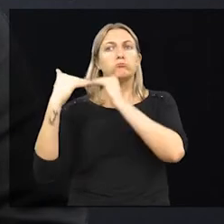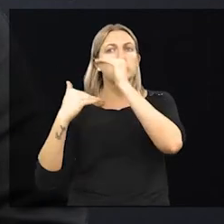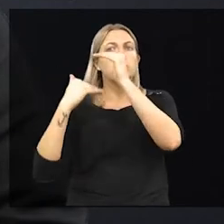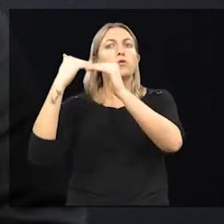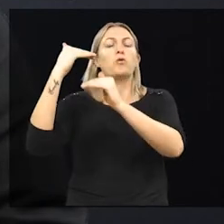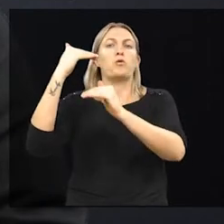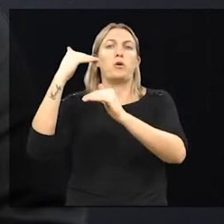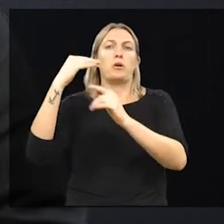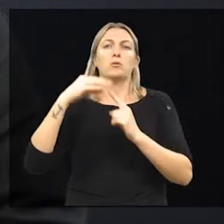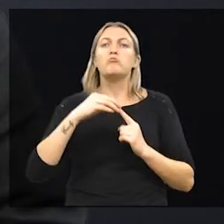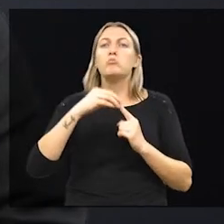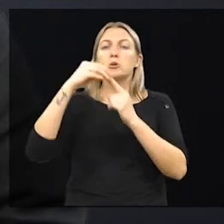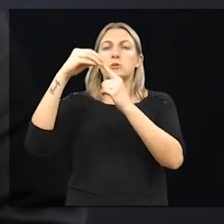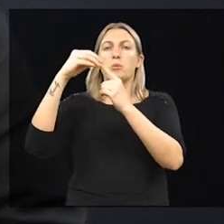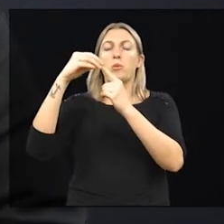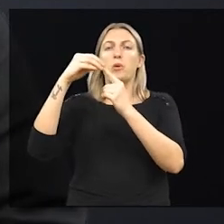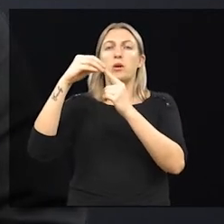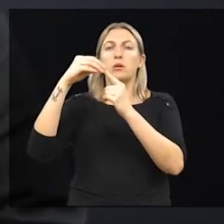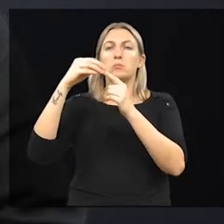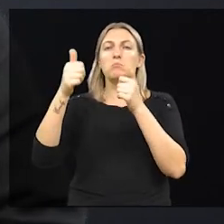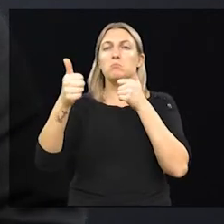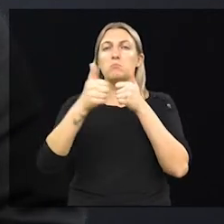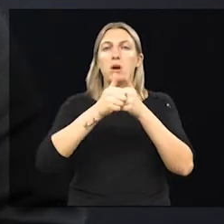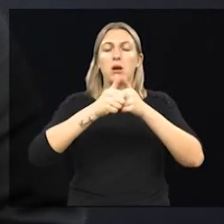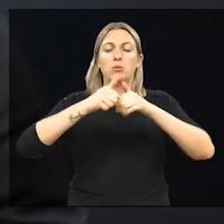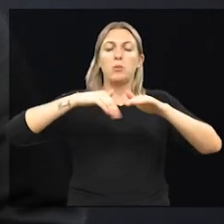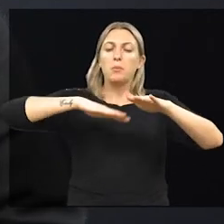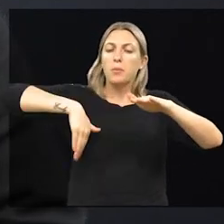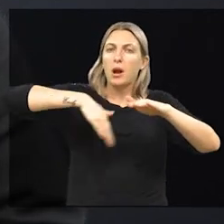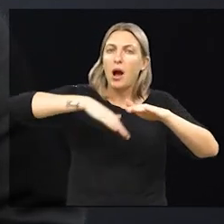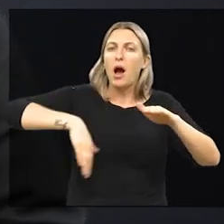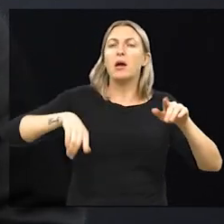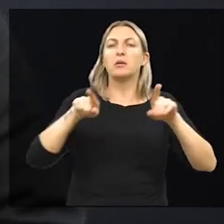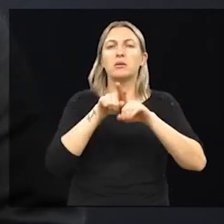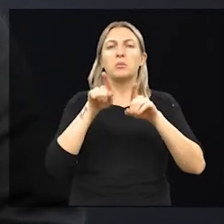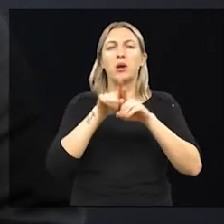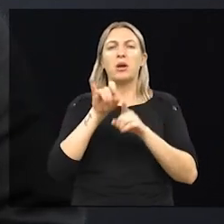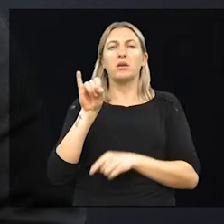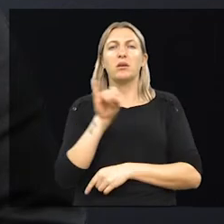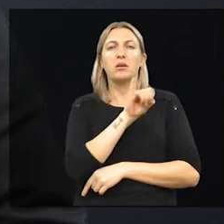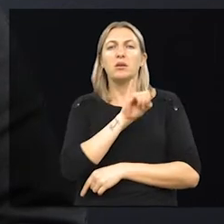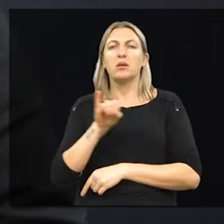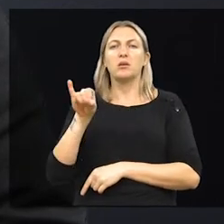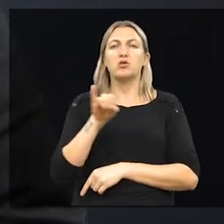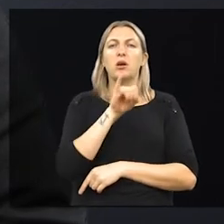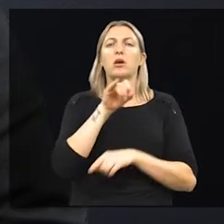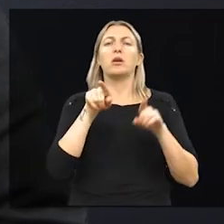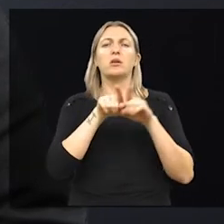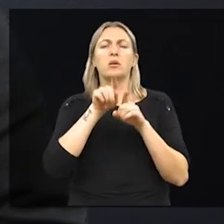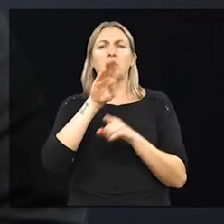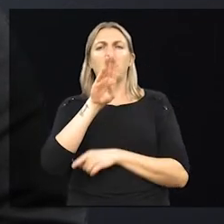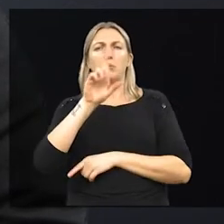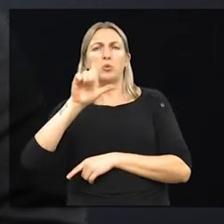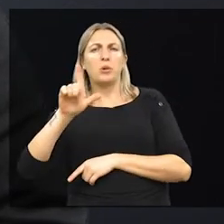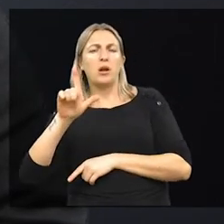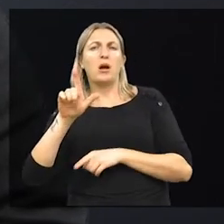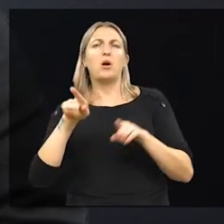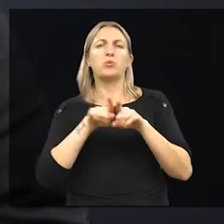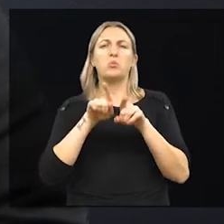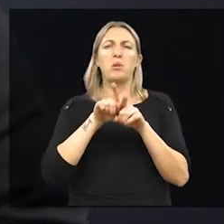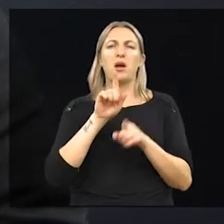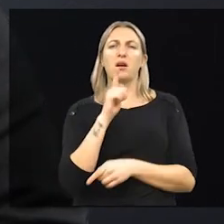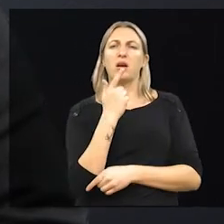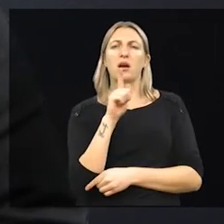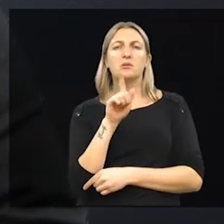estado de santa catarina é bem desenvolvida principalmente no litoral e na região do alto vale do itajaí que